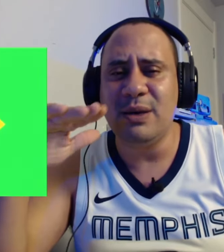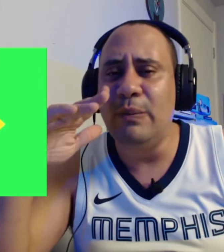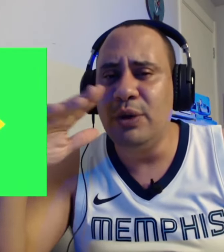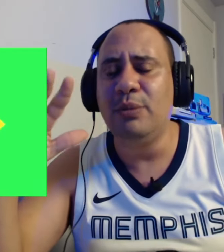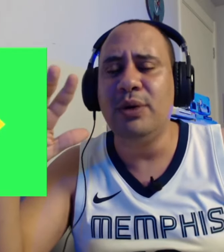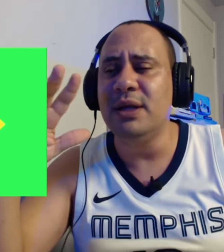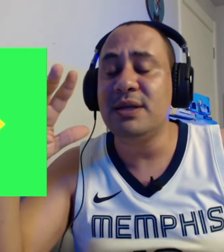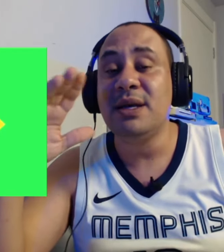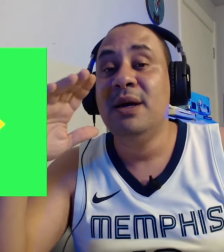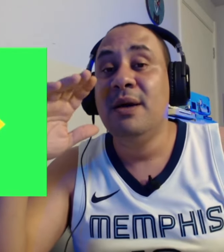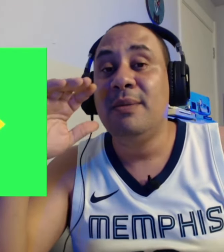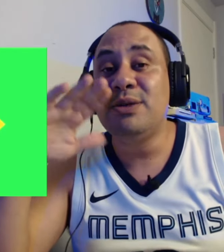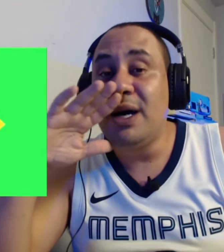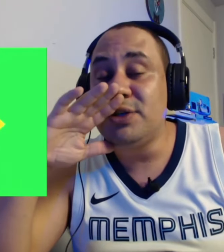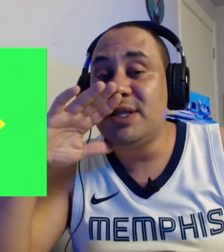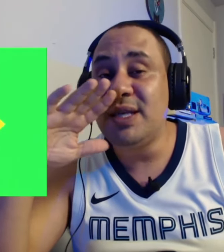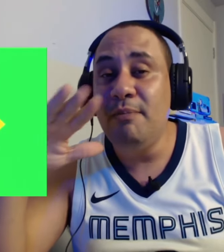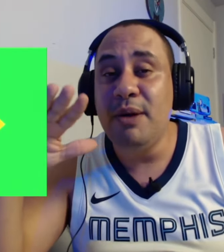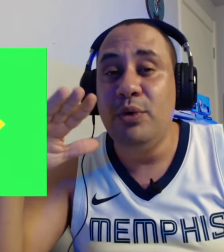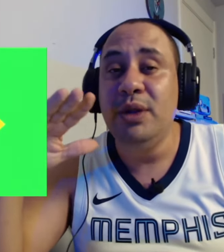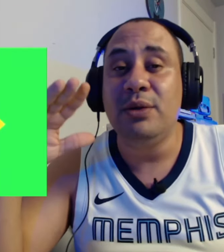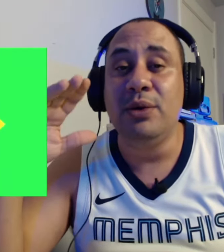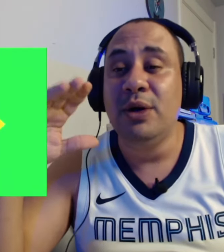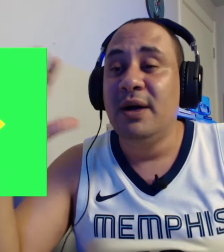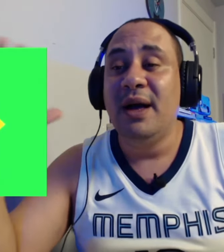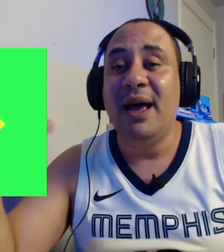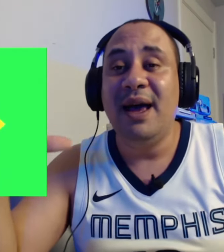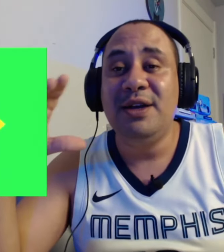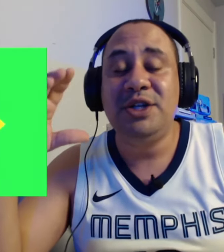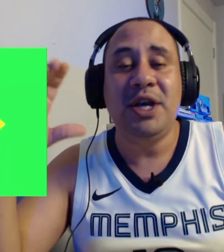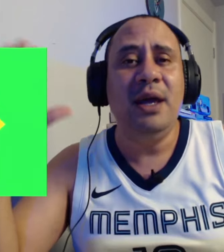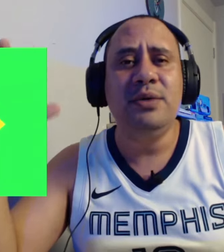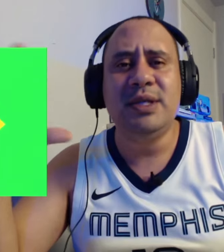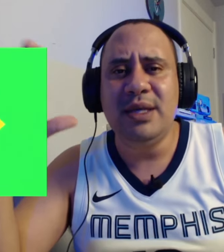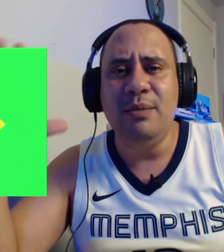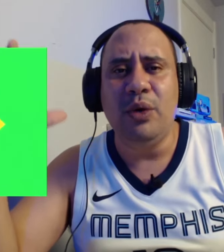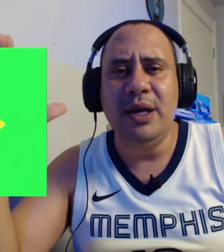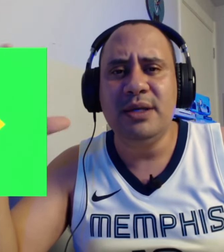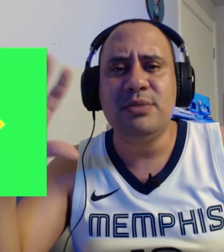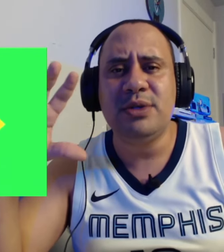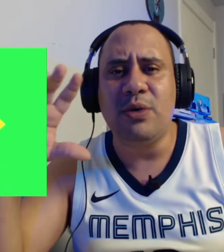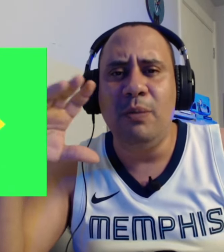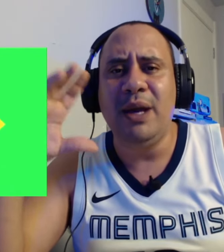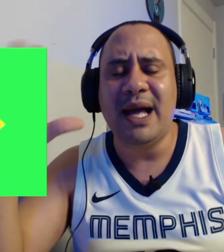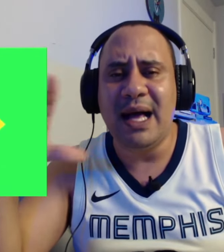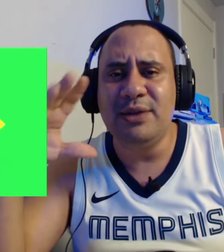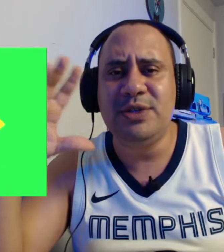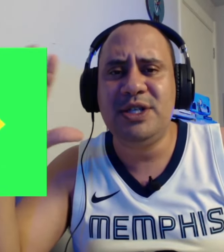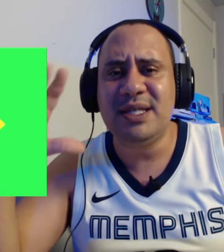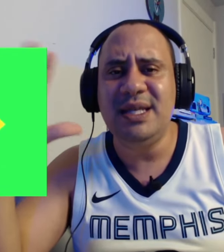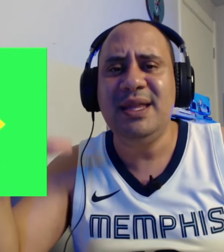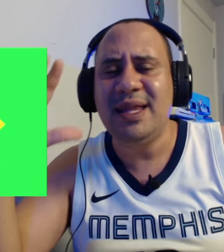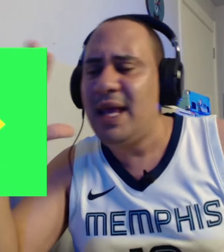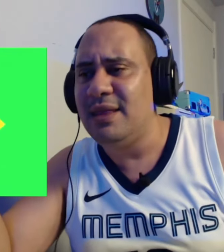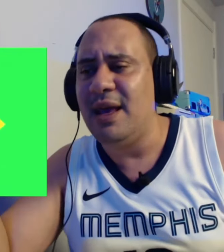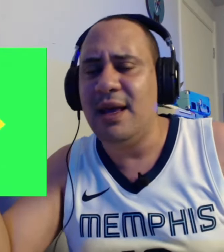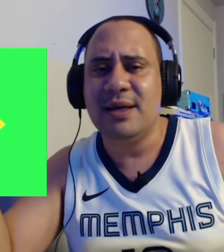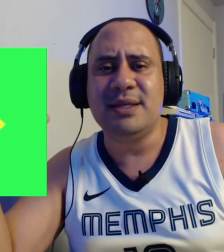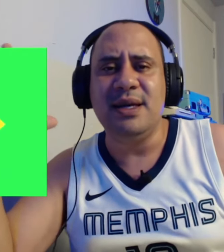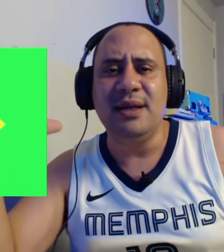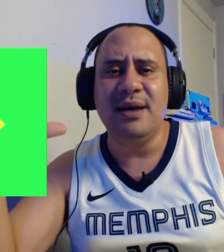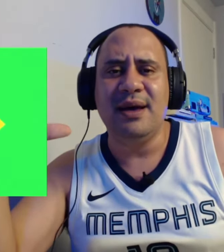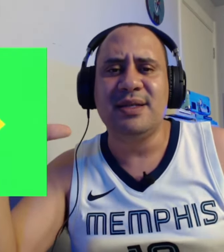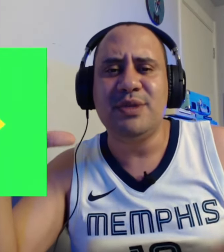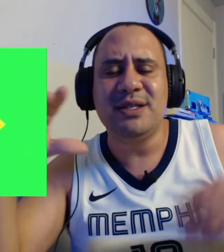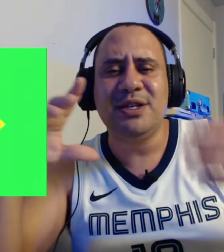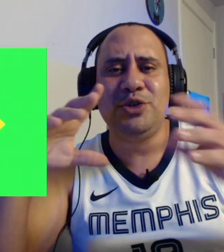PT são muito bonitas. Mas eu acho sempre muito cheio de simbolismos complicados de se entender,